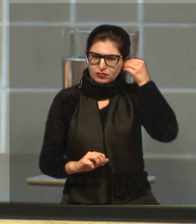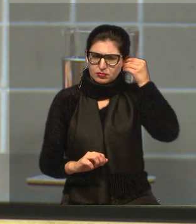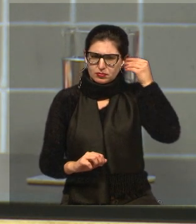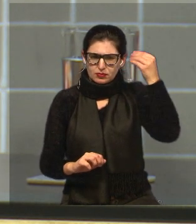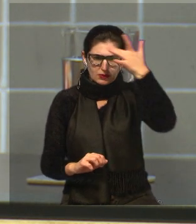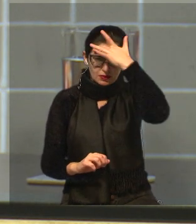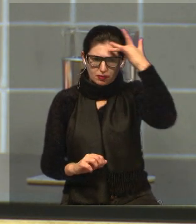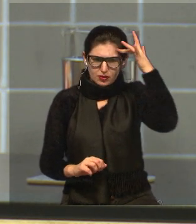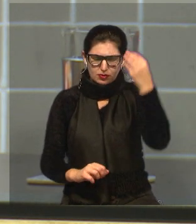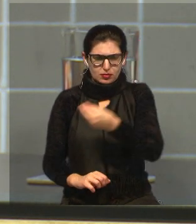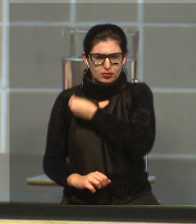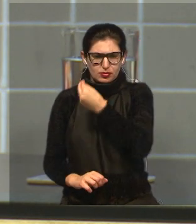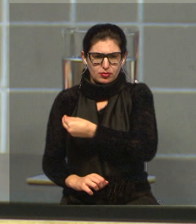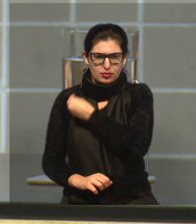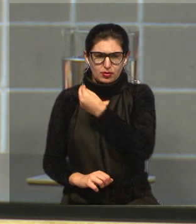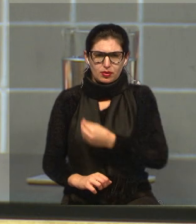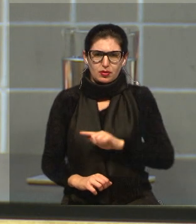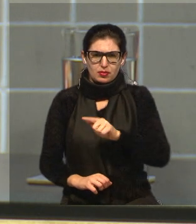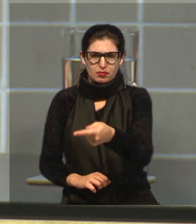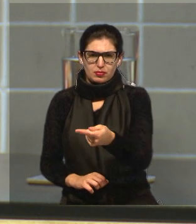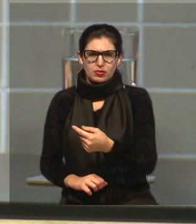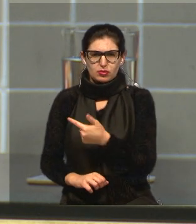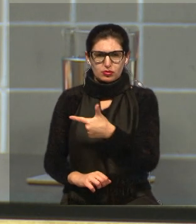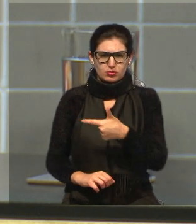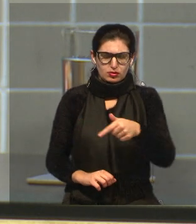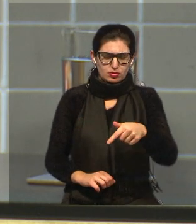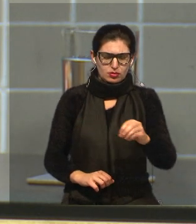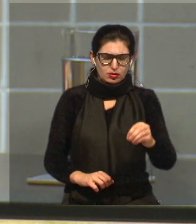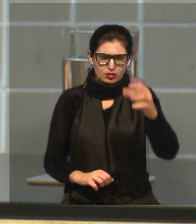Atendimentos, um total de 1.270 pessoas.